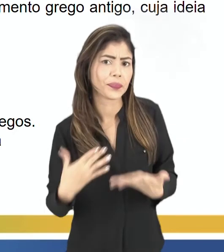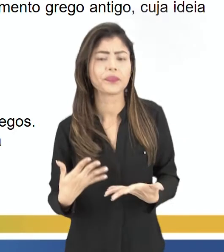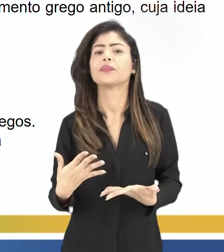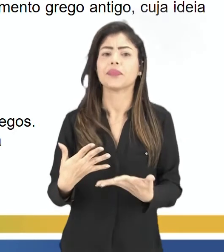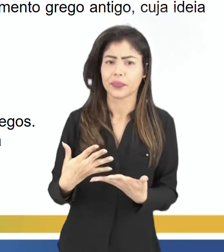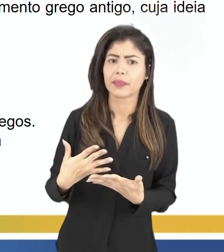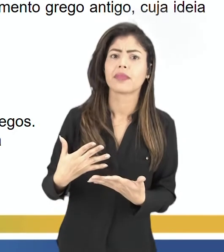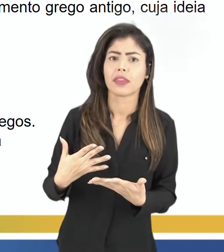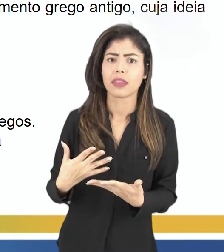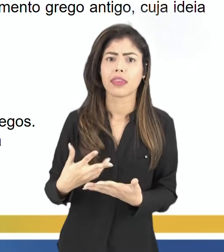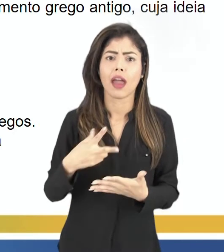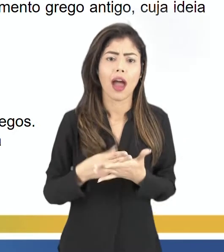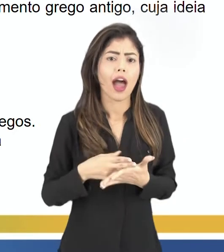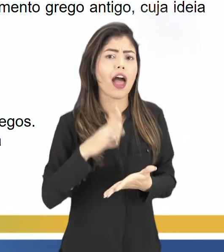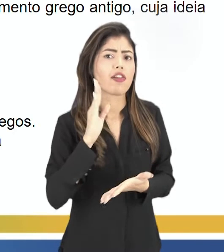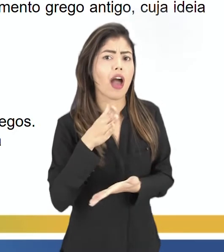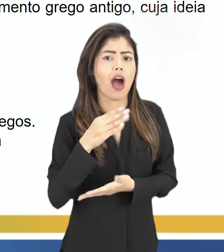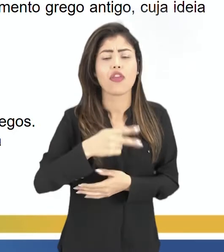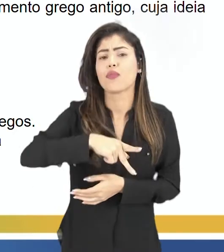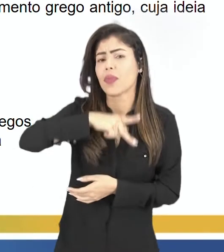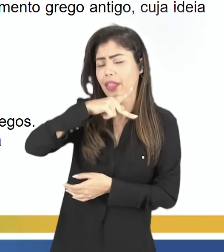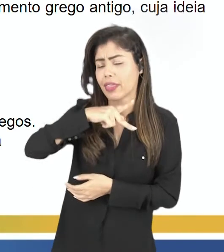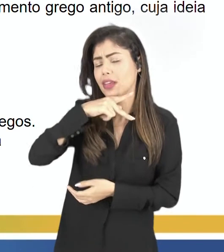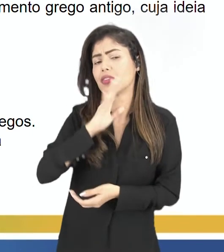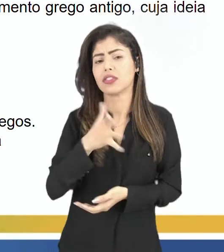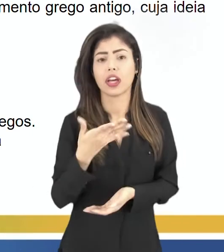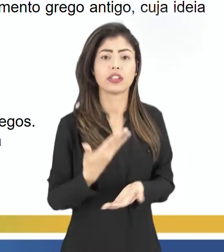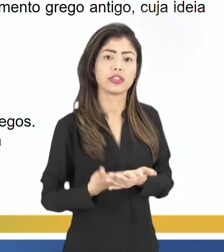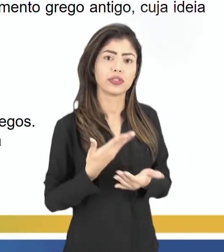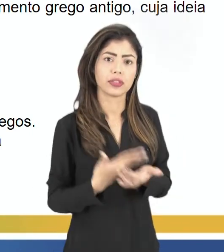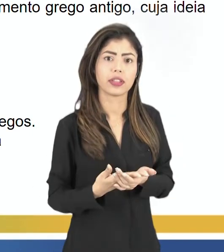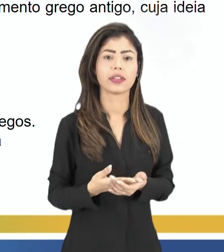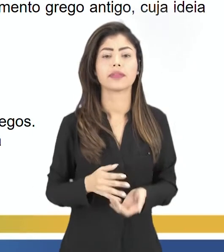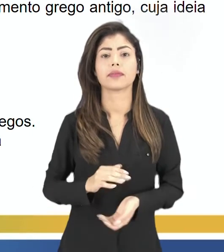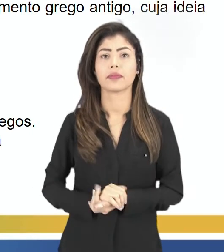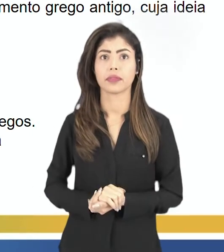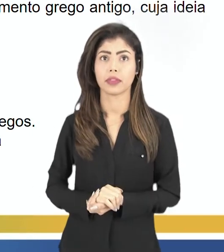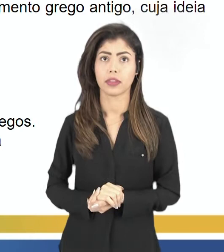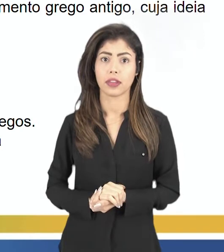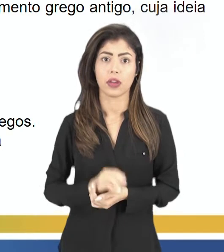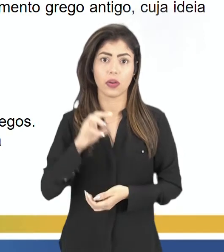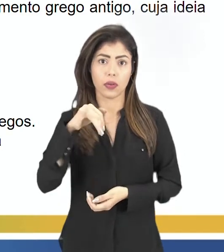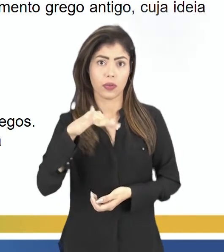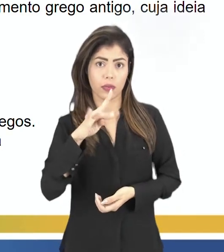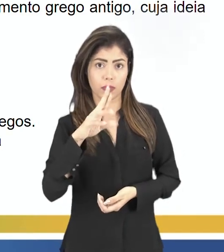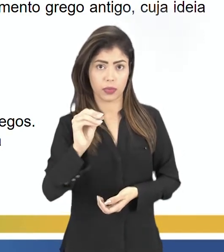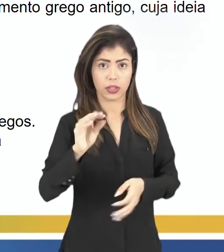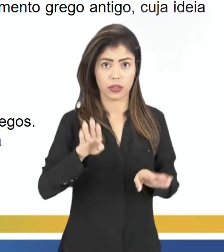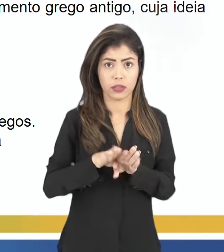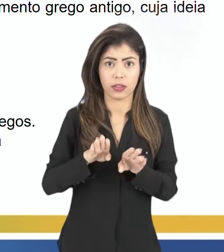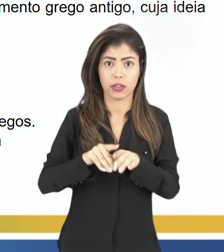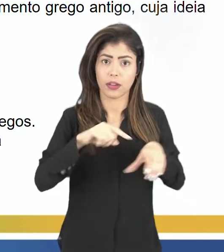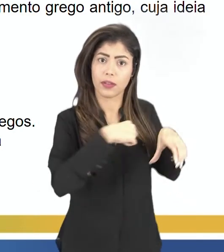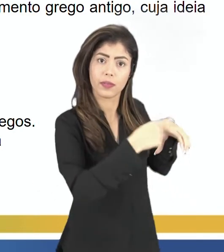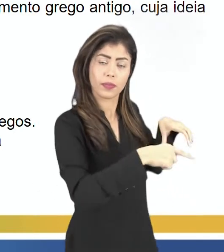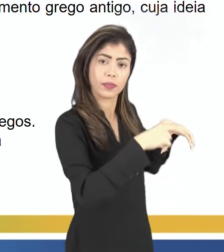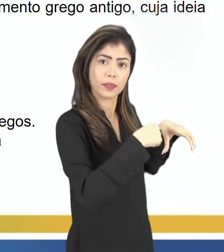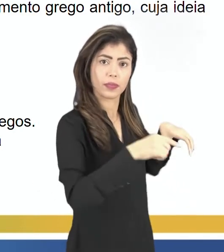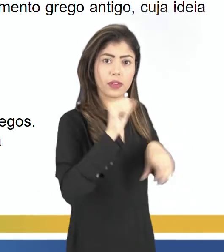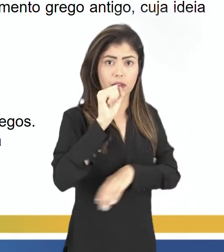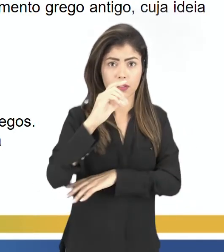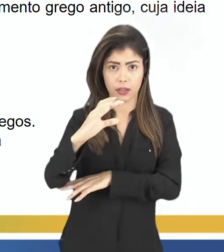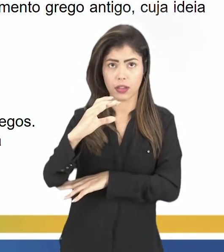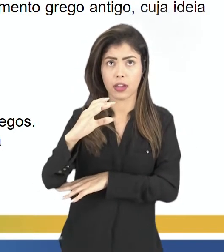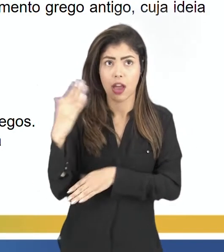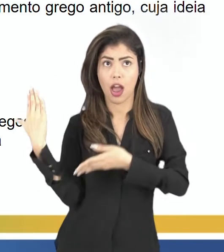é um recorte da obra original de Platão, que eu já estudei, eu já conheço o mito da caverna de Platão, que é um clássico. Então eu vou direto